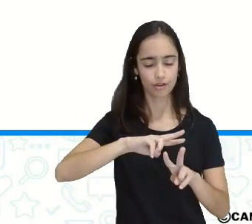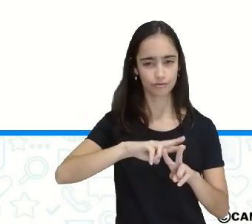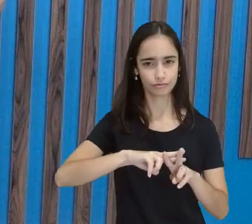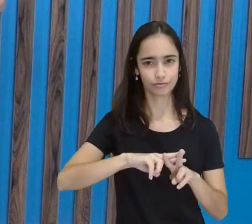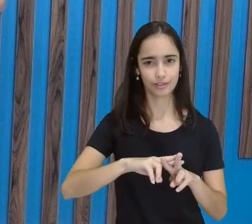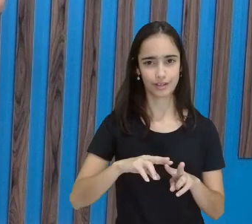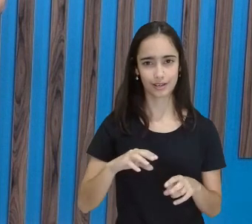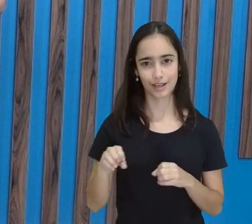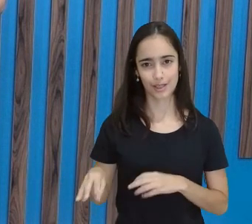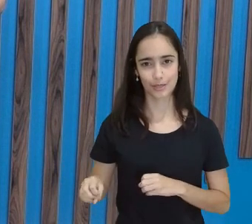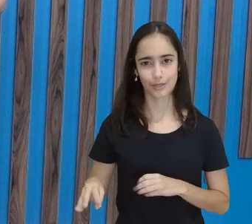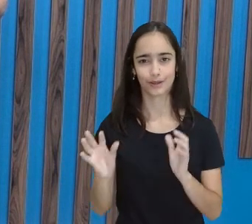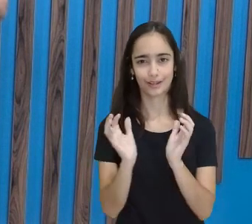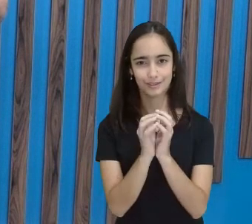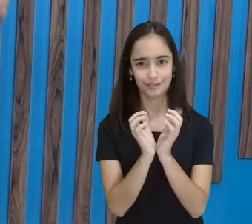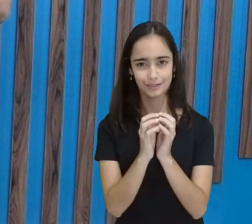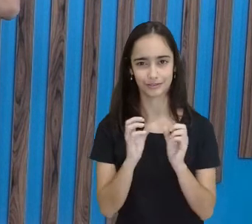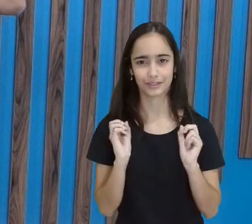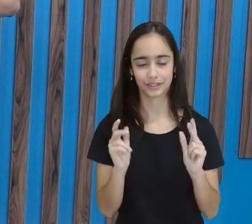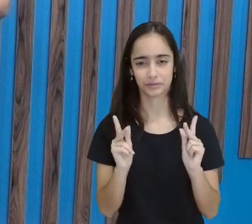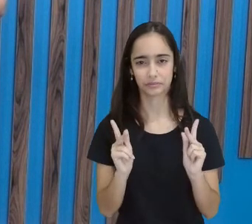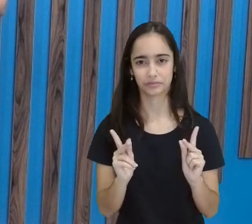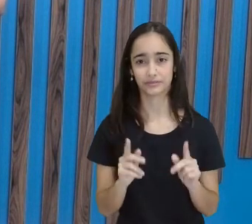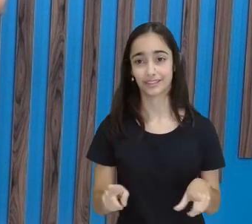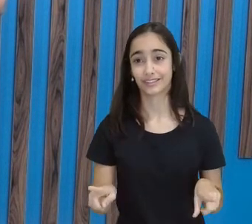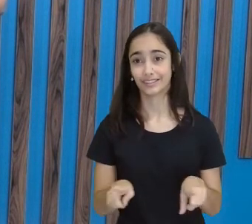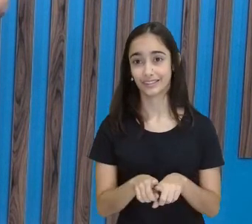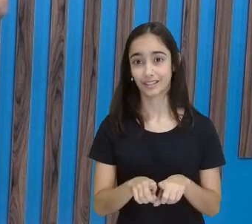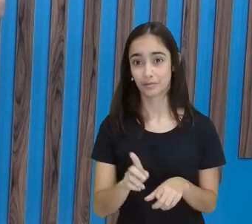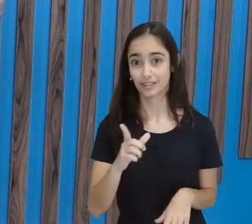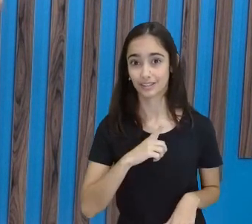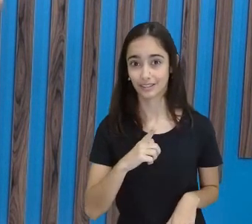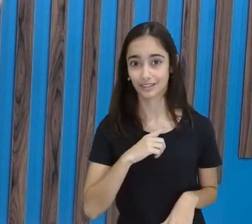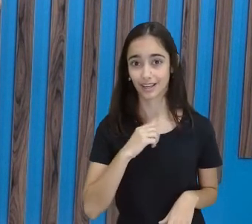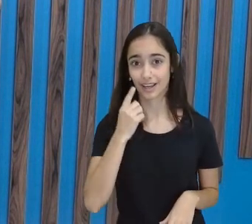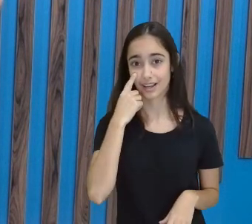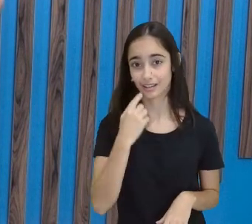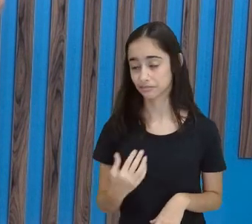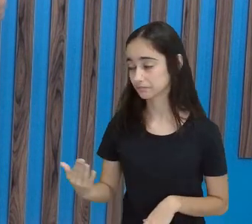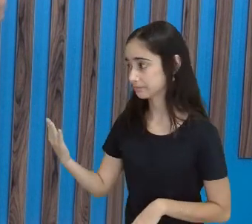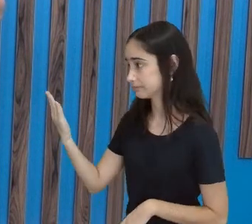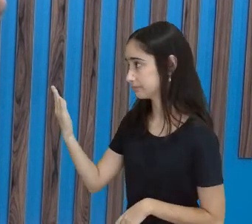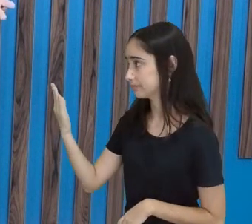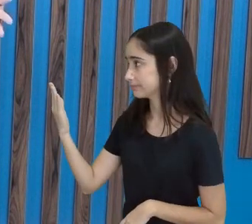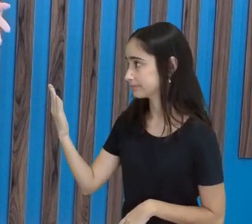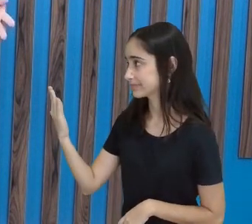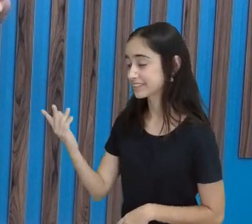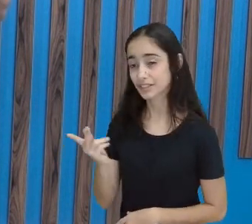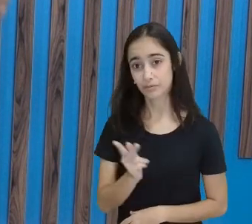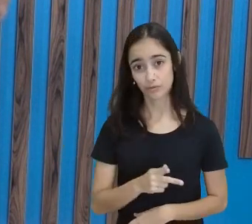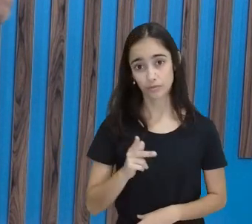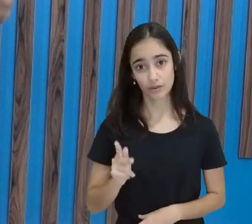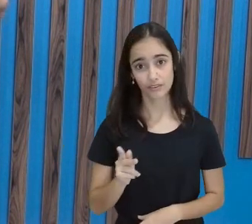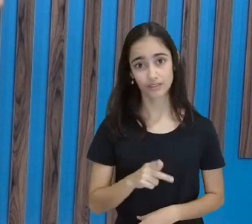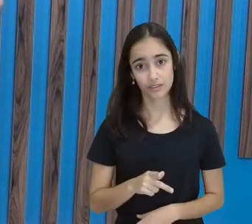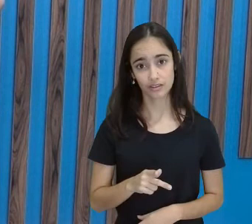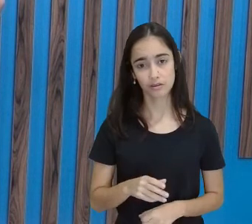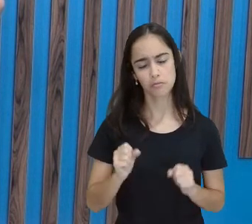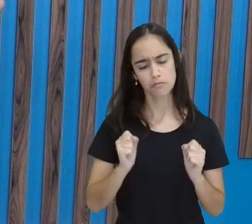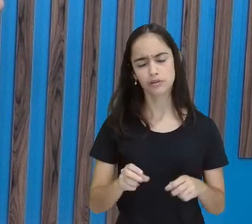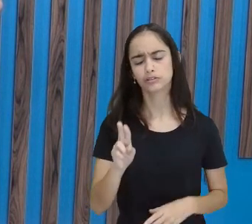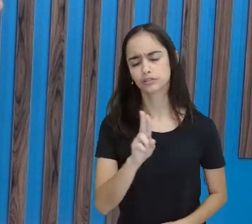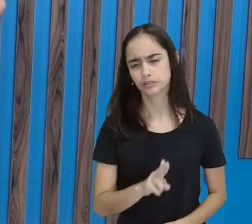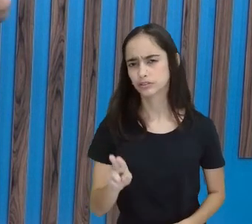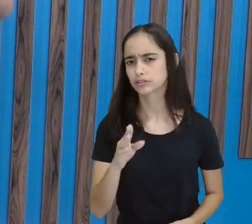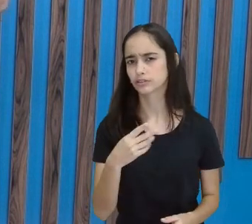tarefas de vocês. E aí nós temos o template para os professores. O professor que quiser utilizar esse template para